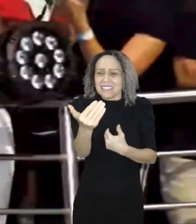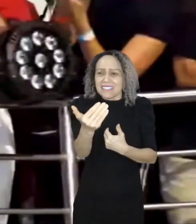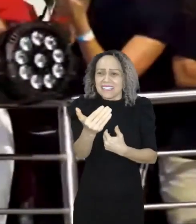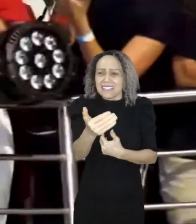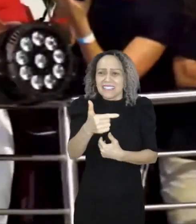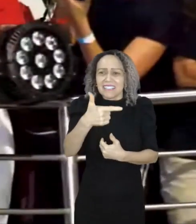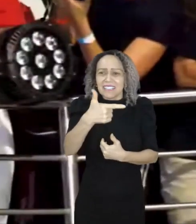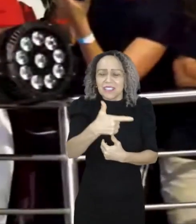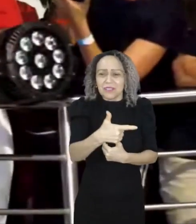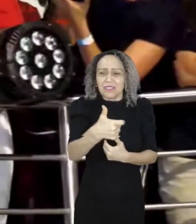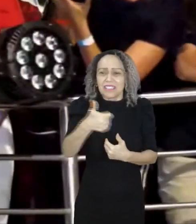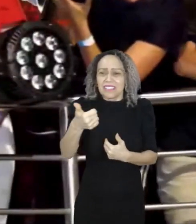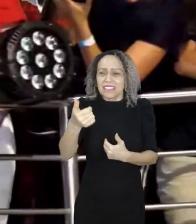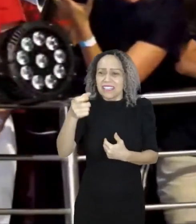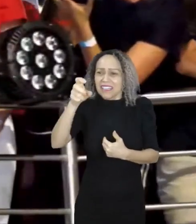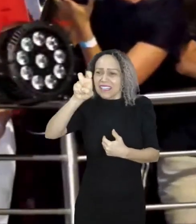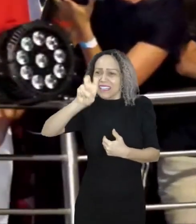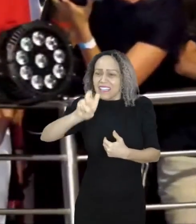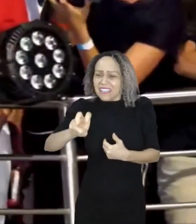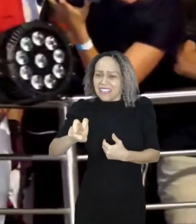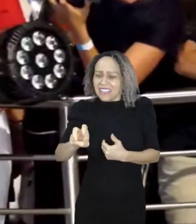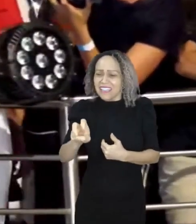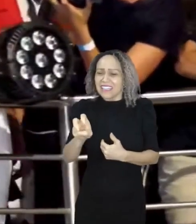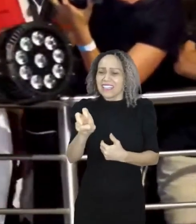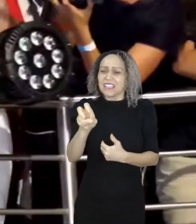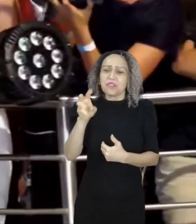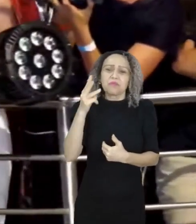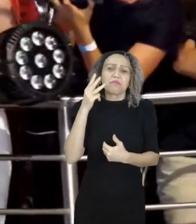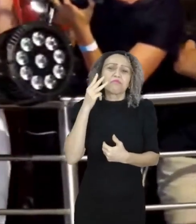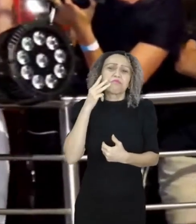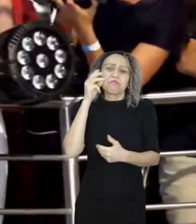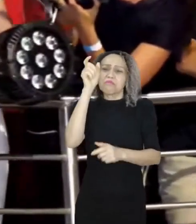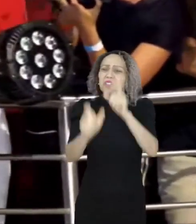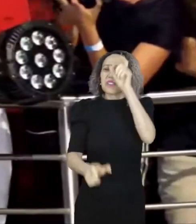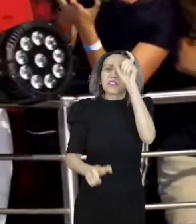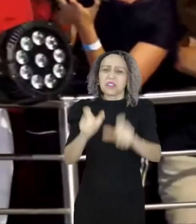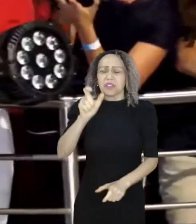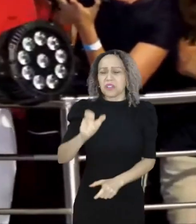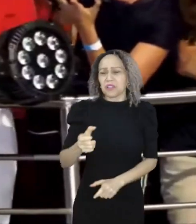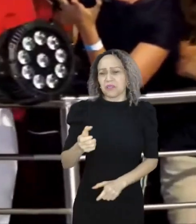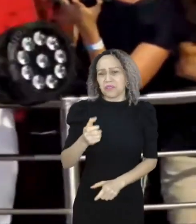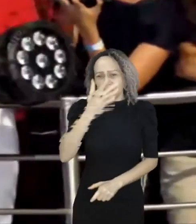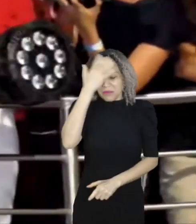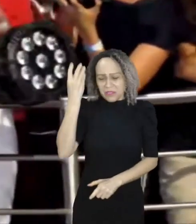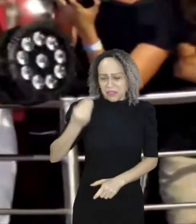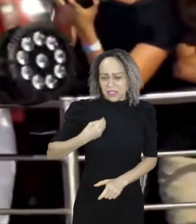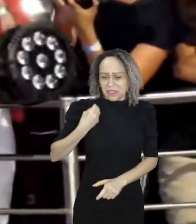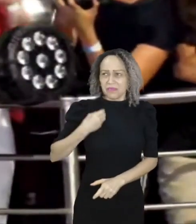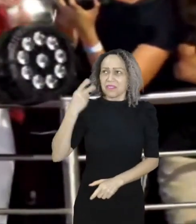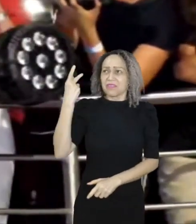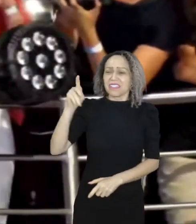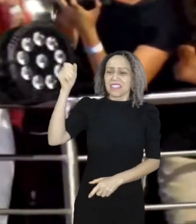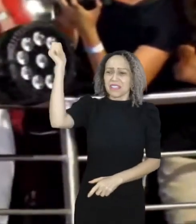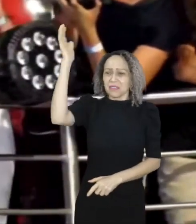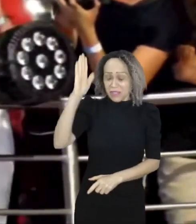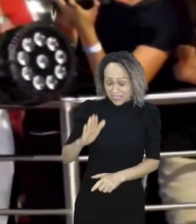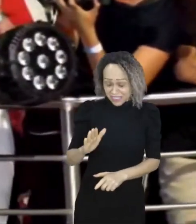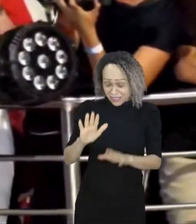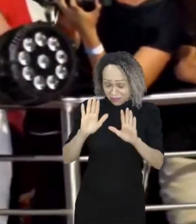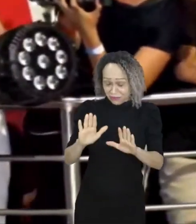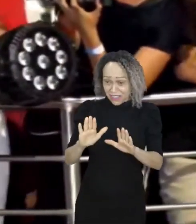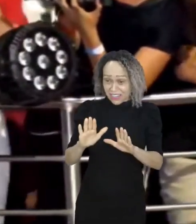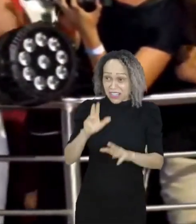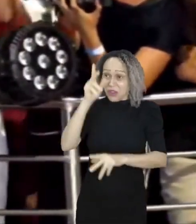215 milhões de habitantes, mas o povo do Nordeste merece uma palavra